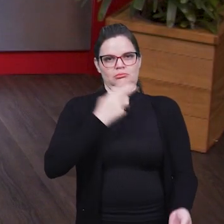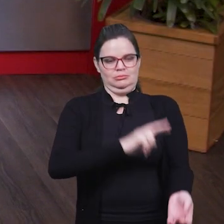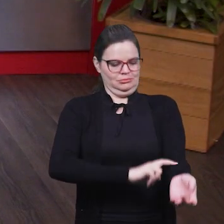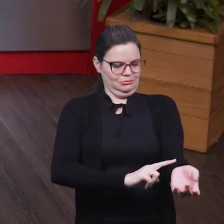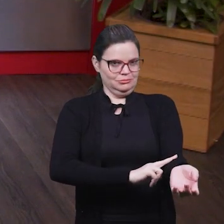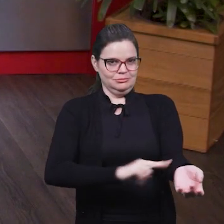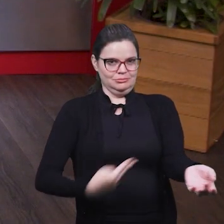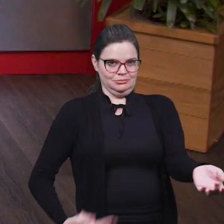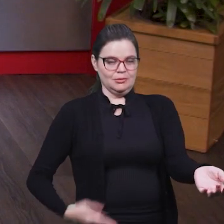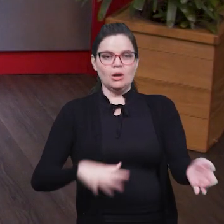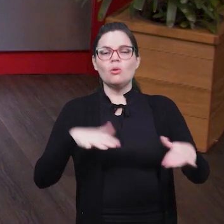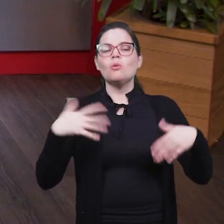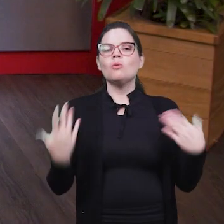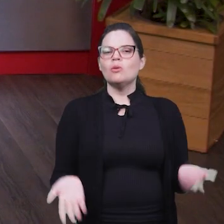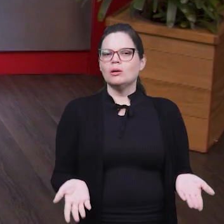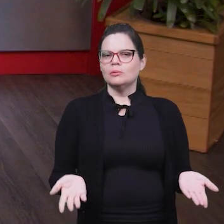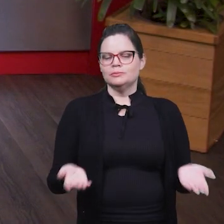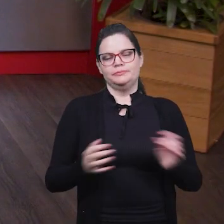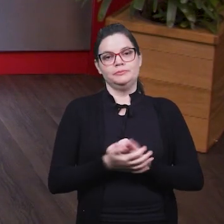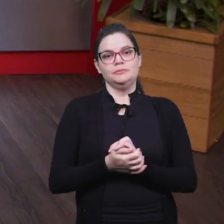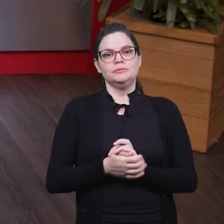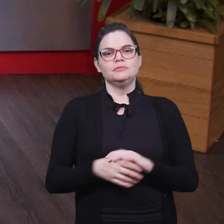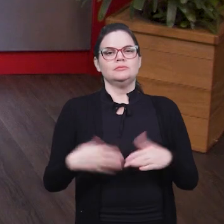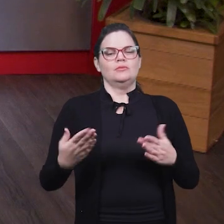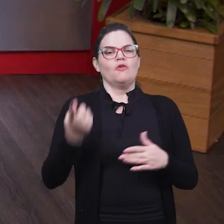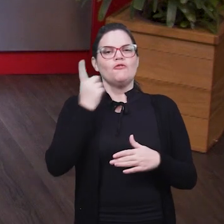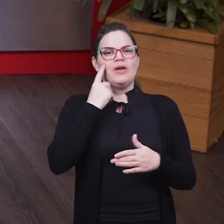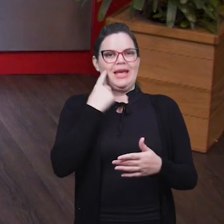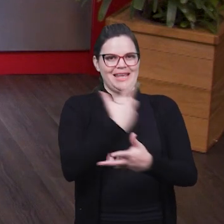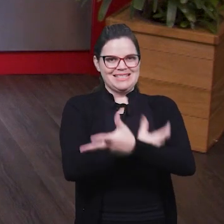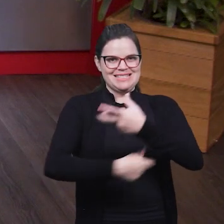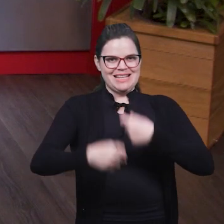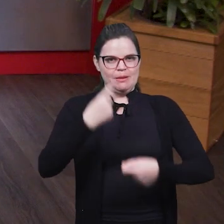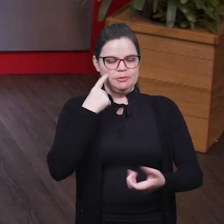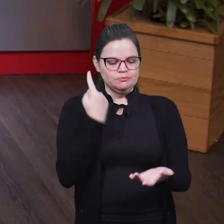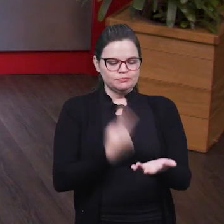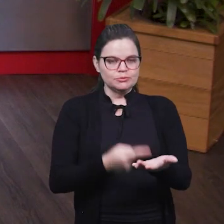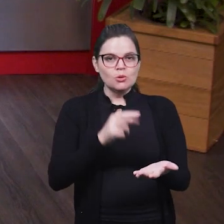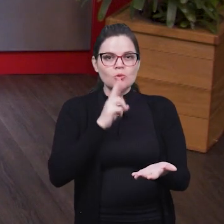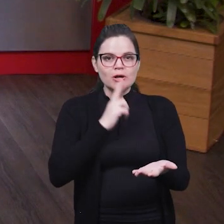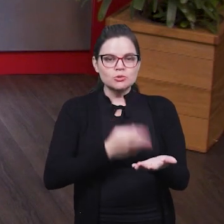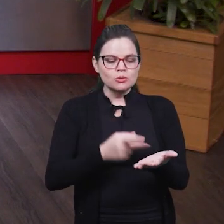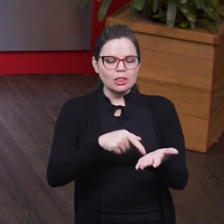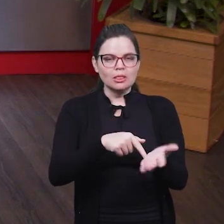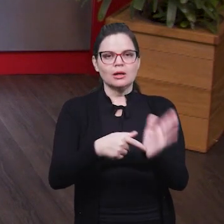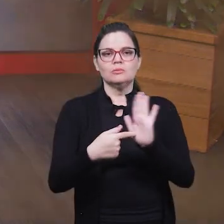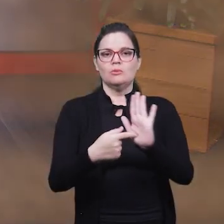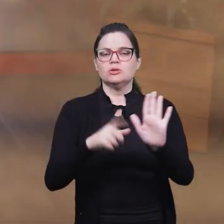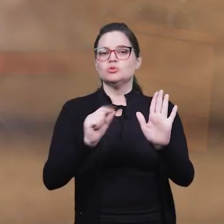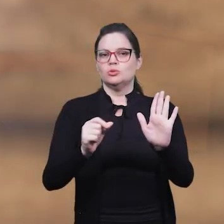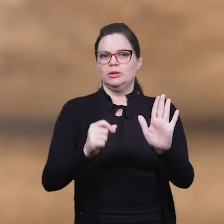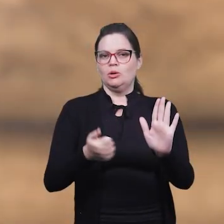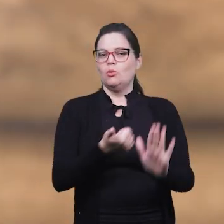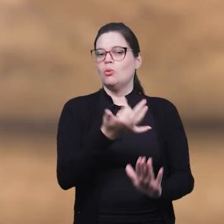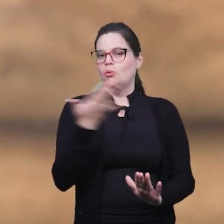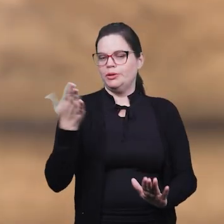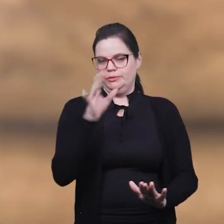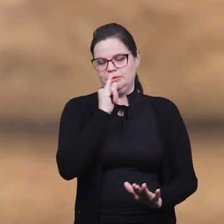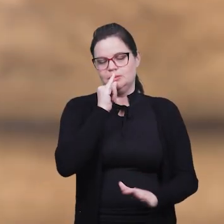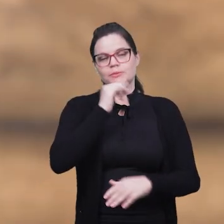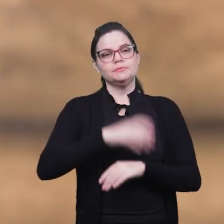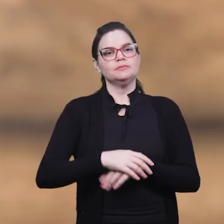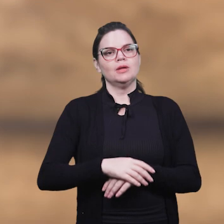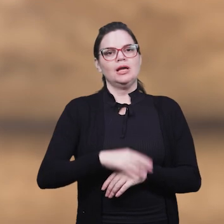medição sanguínea da glicemia, ela é considerada normal quando apresenta os seguintes valores: glicemia